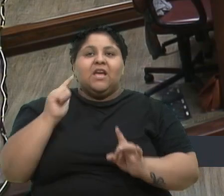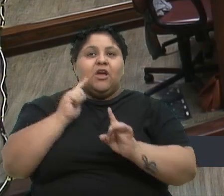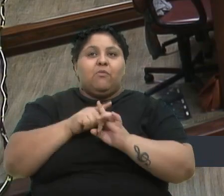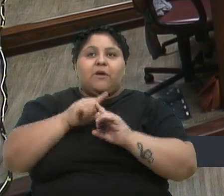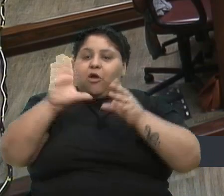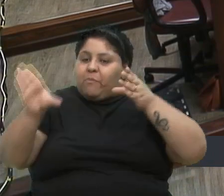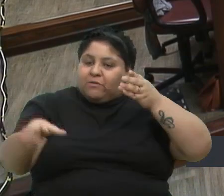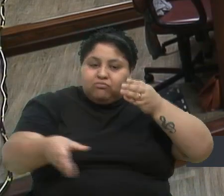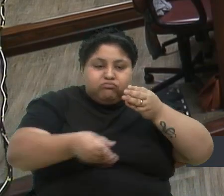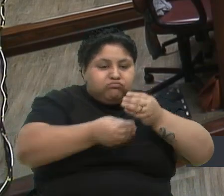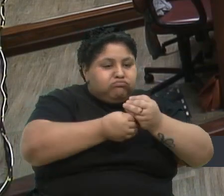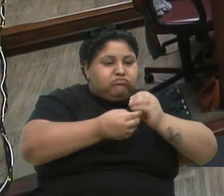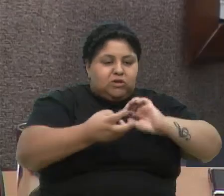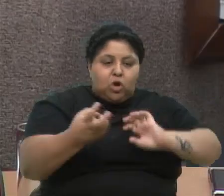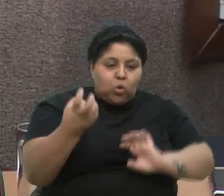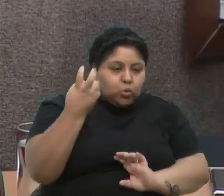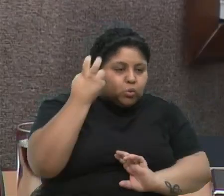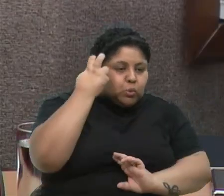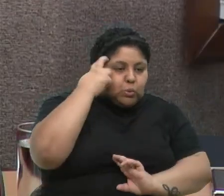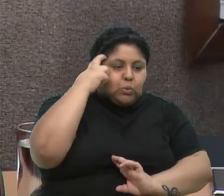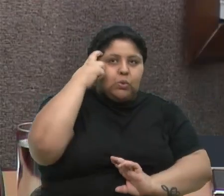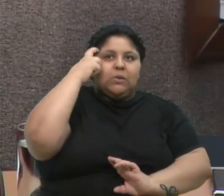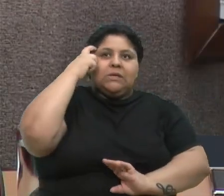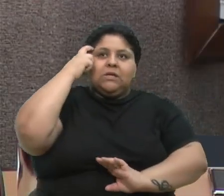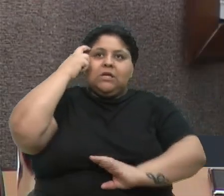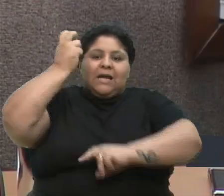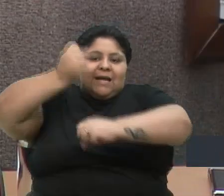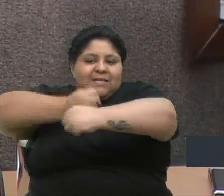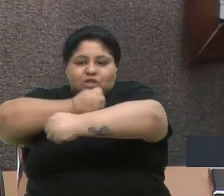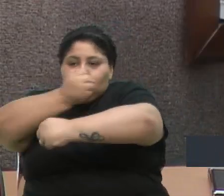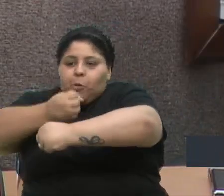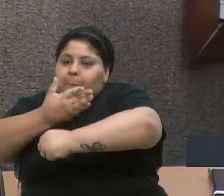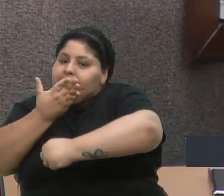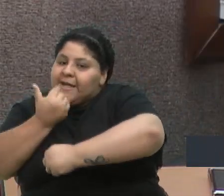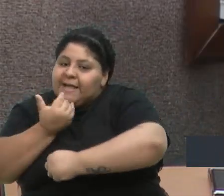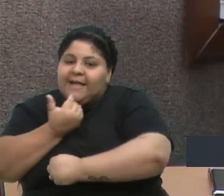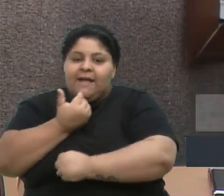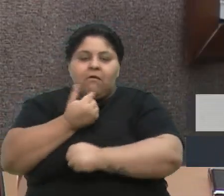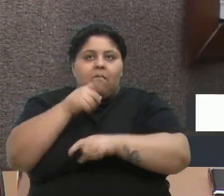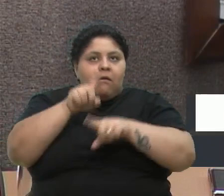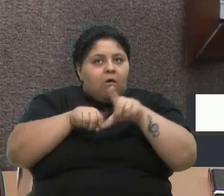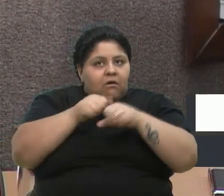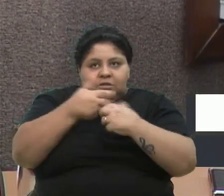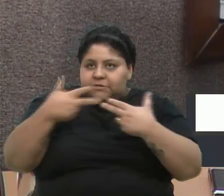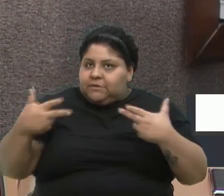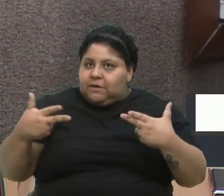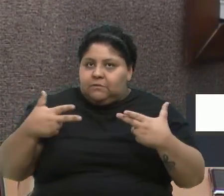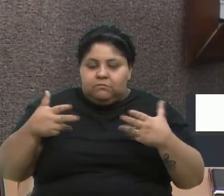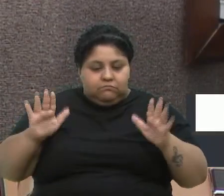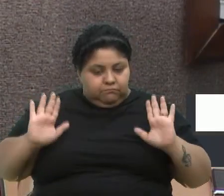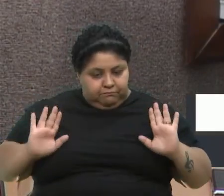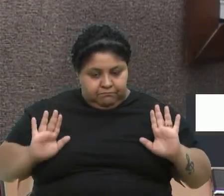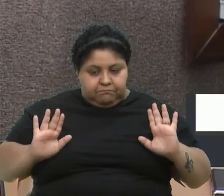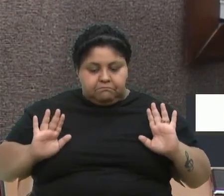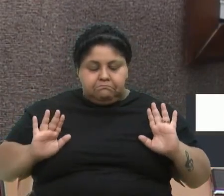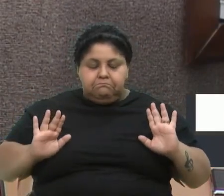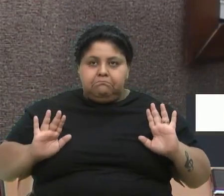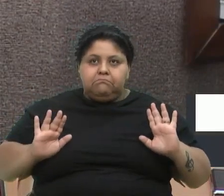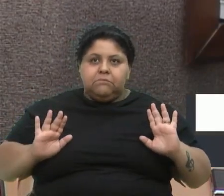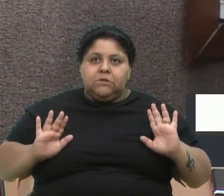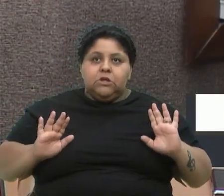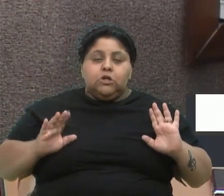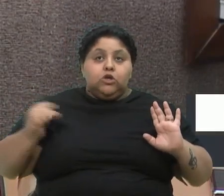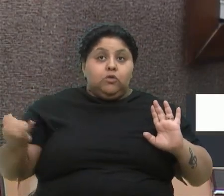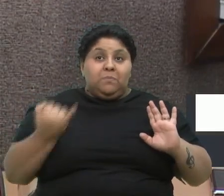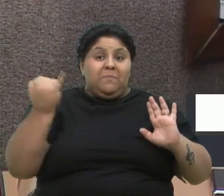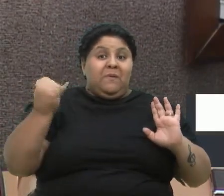perfeita de cultura, de gastronomia, de interatividade, enfim. Num dos pontos mais importantes de